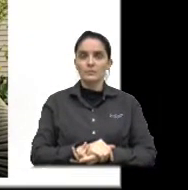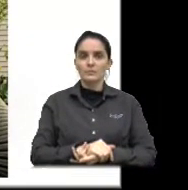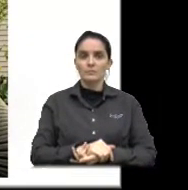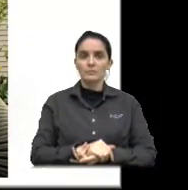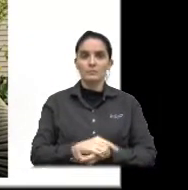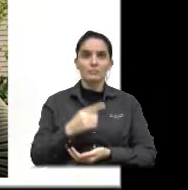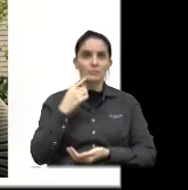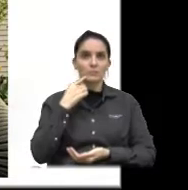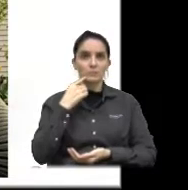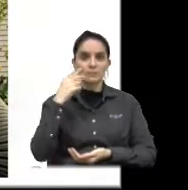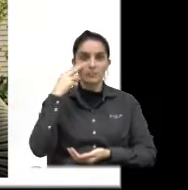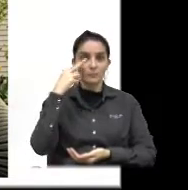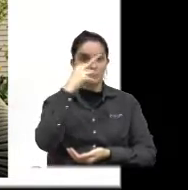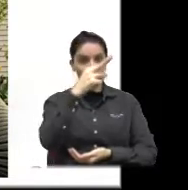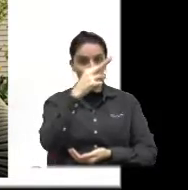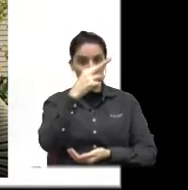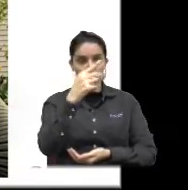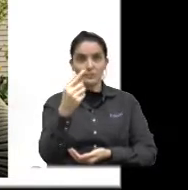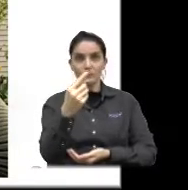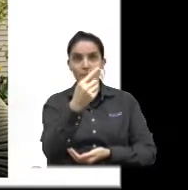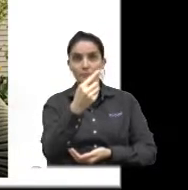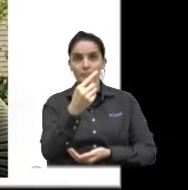essa matéria